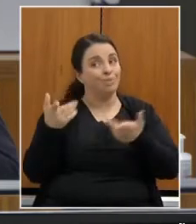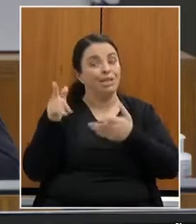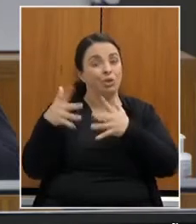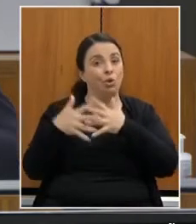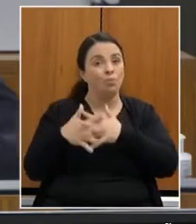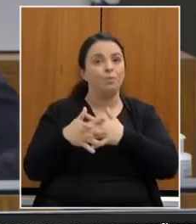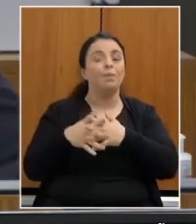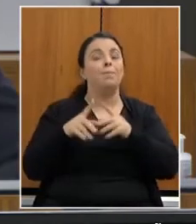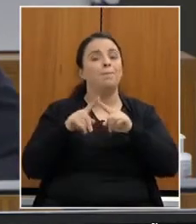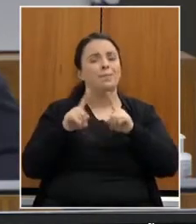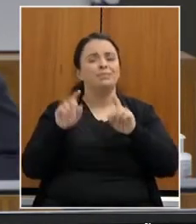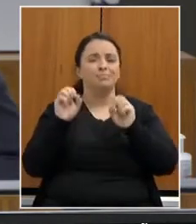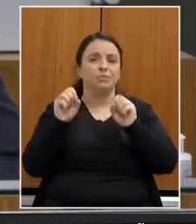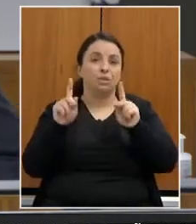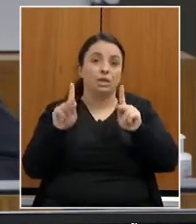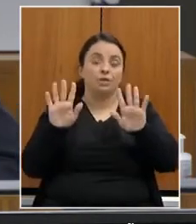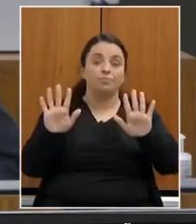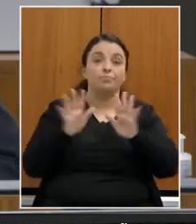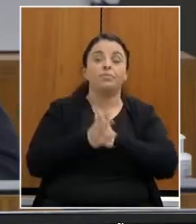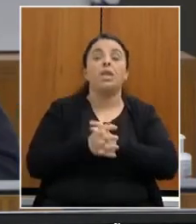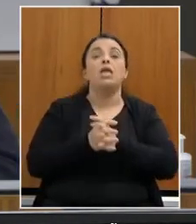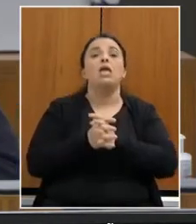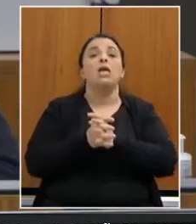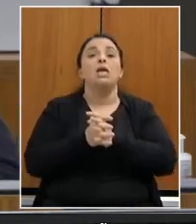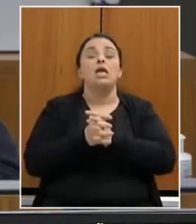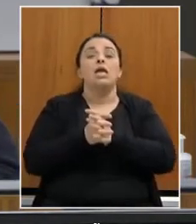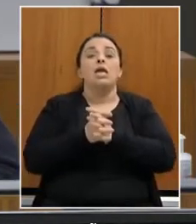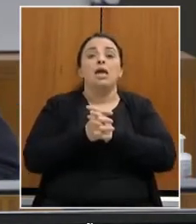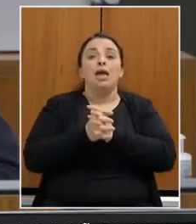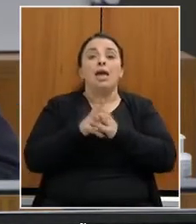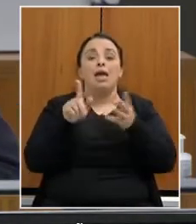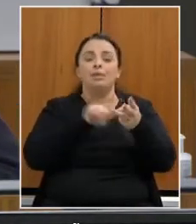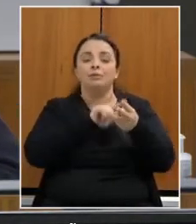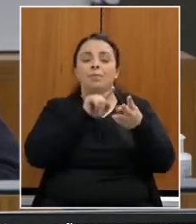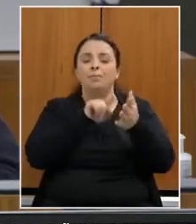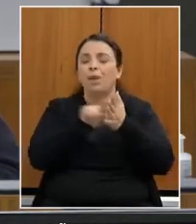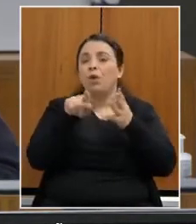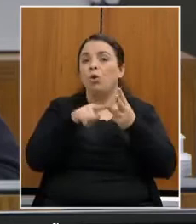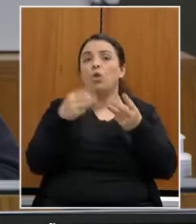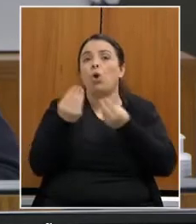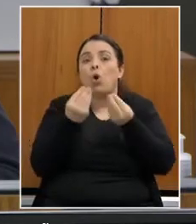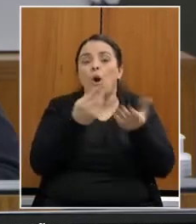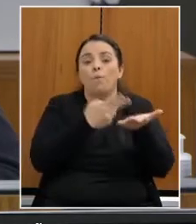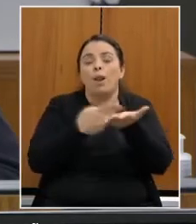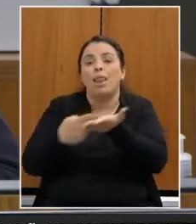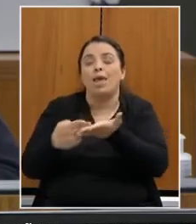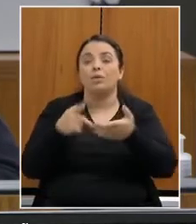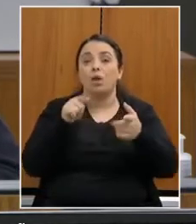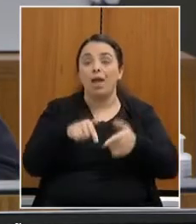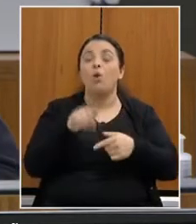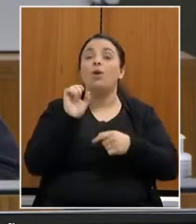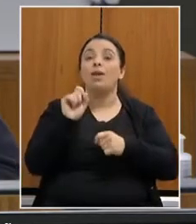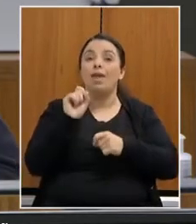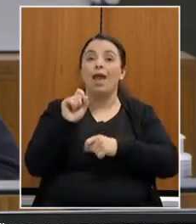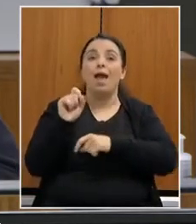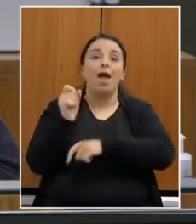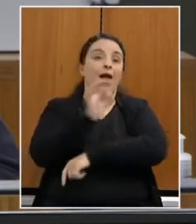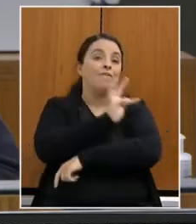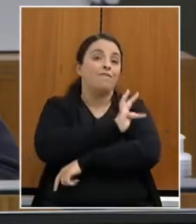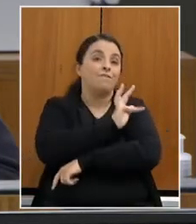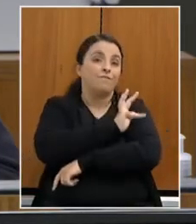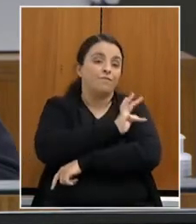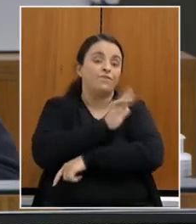ela é basicamente a estrutura física em relação a vigilância sanitária que faz a visita a garantia de